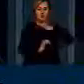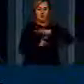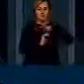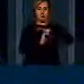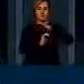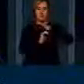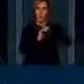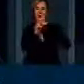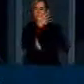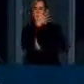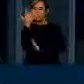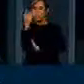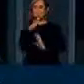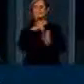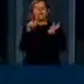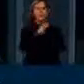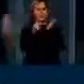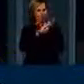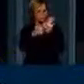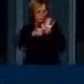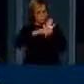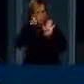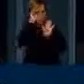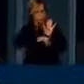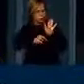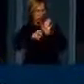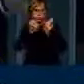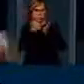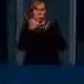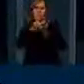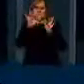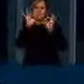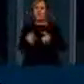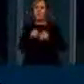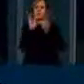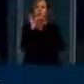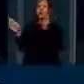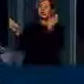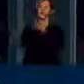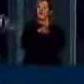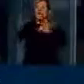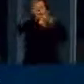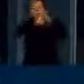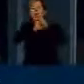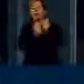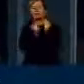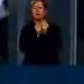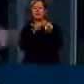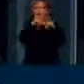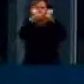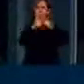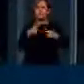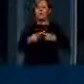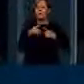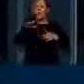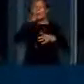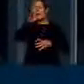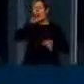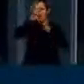lá destruindo essas serrarias legais, chegaram lá fechando as portas dos comerciantes, e lá todo mundo era bandido, todo mundo